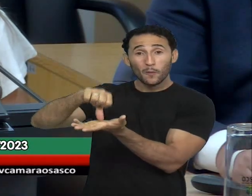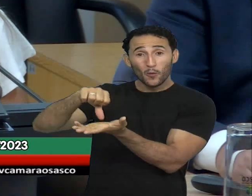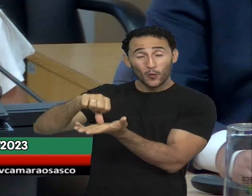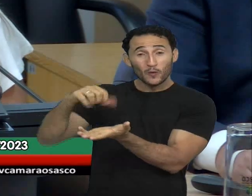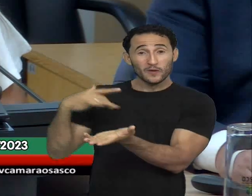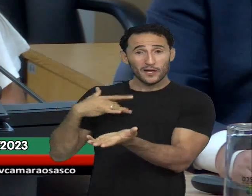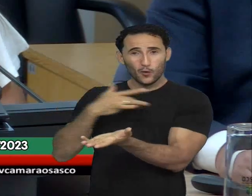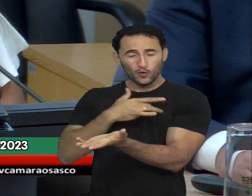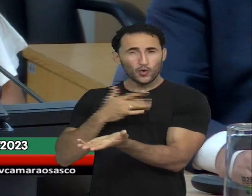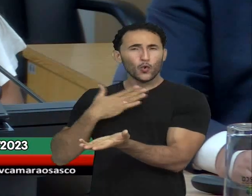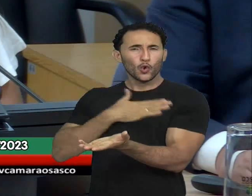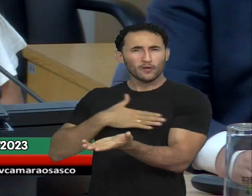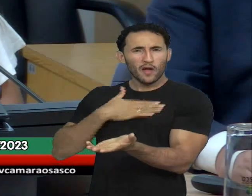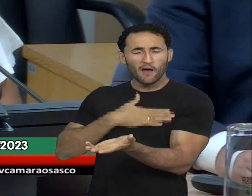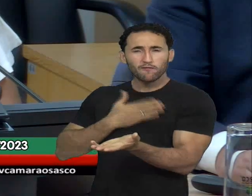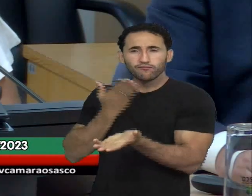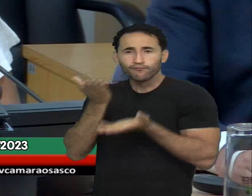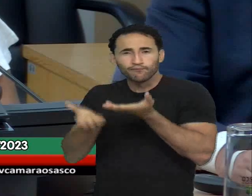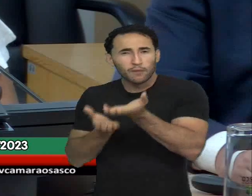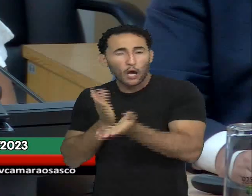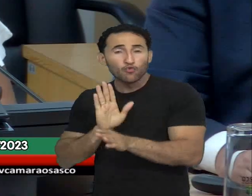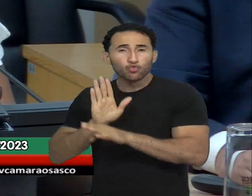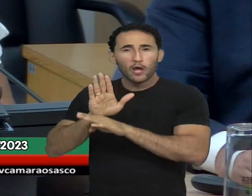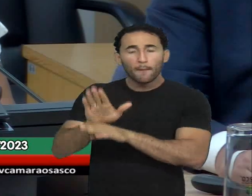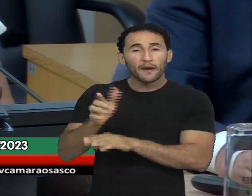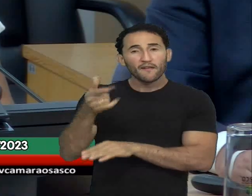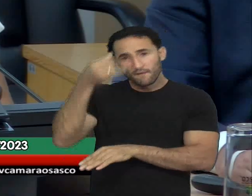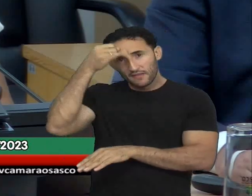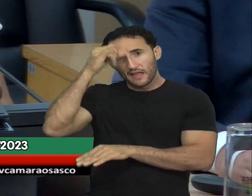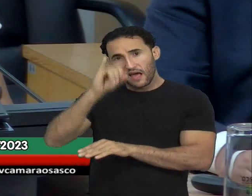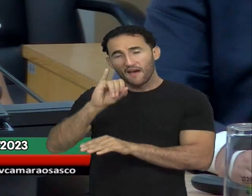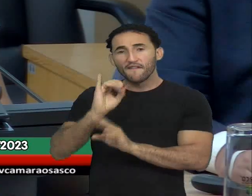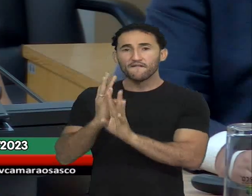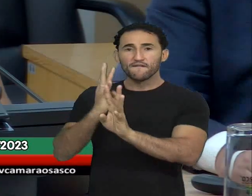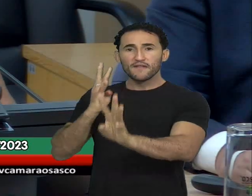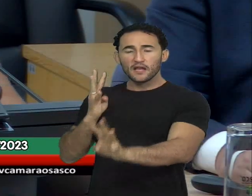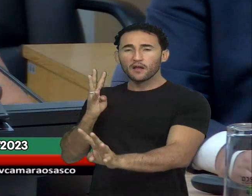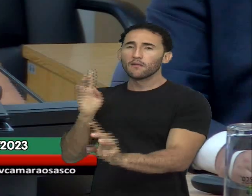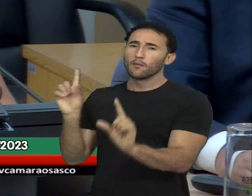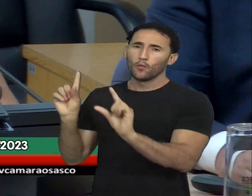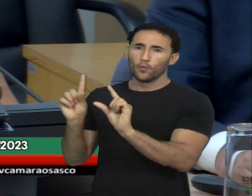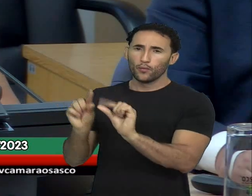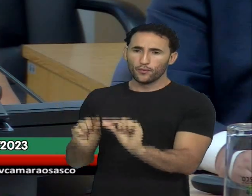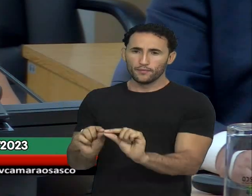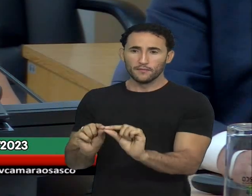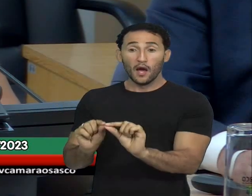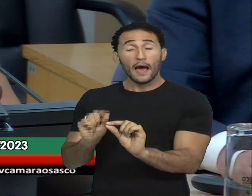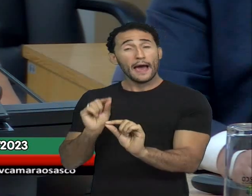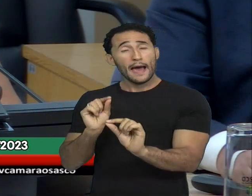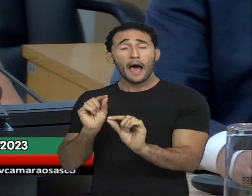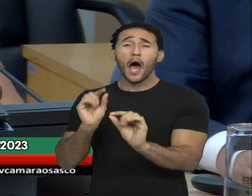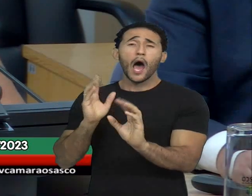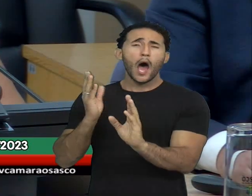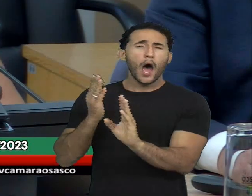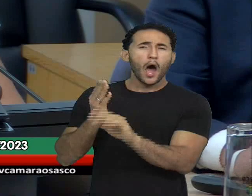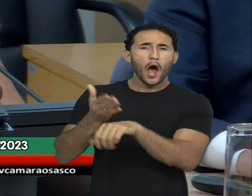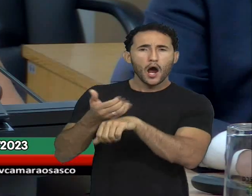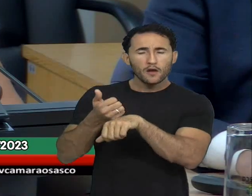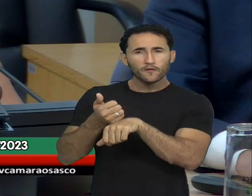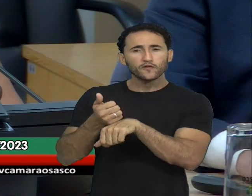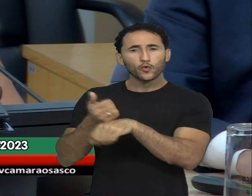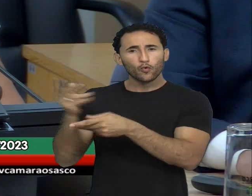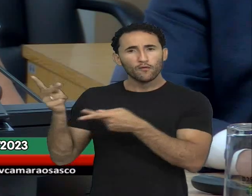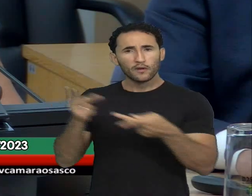para as pessoas, né, para diminuir as filas dos hospitais. E, antes de passar para o doutor Lucas, de acordo com a